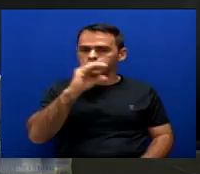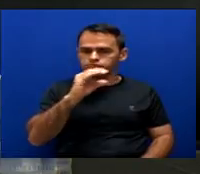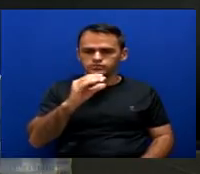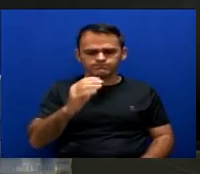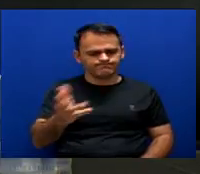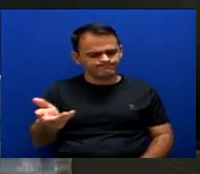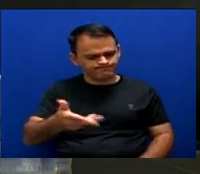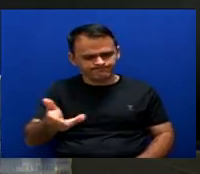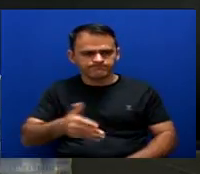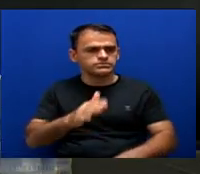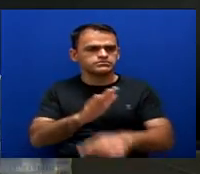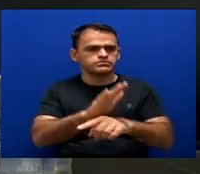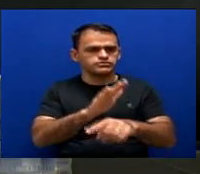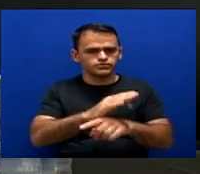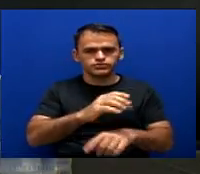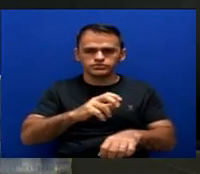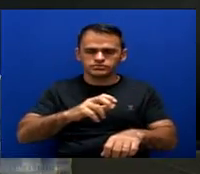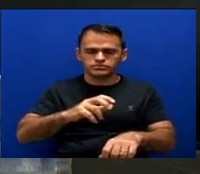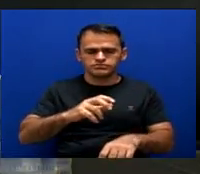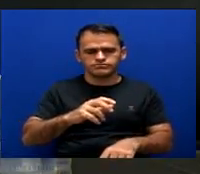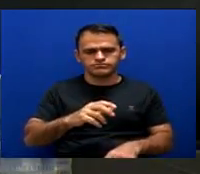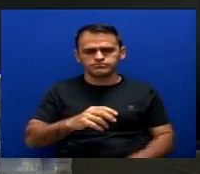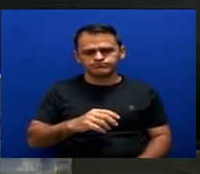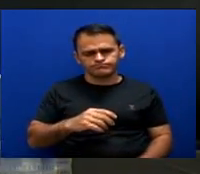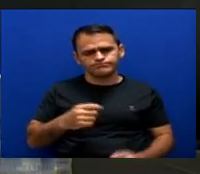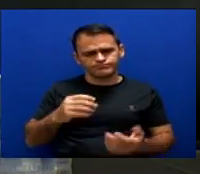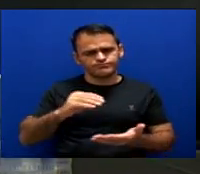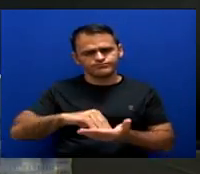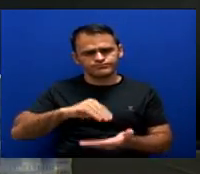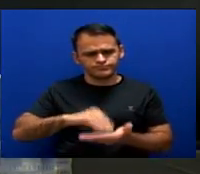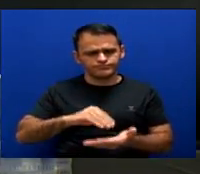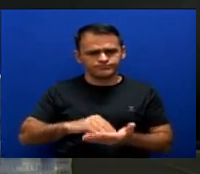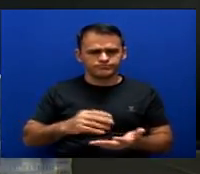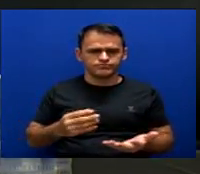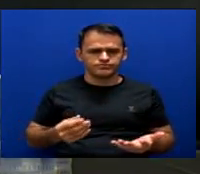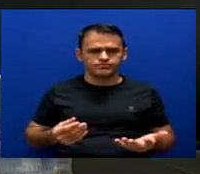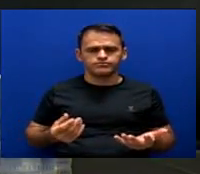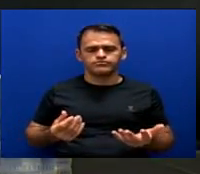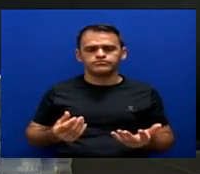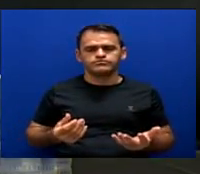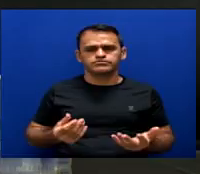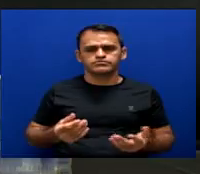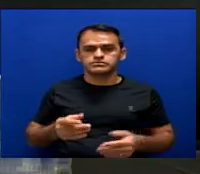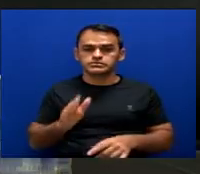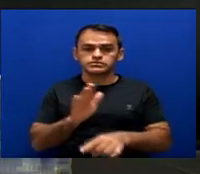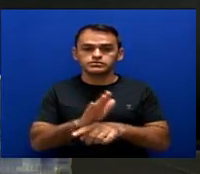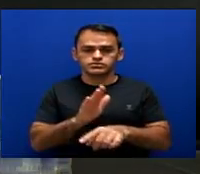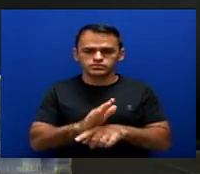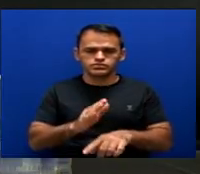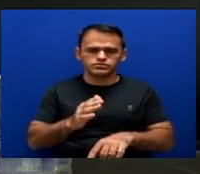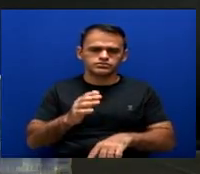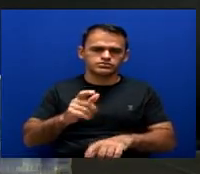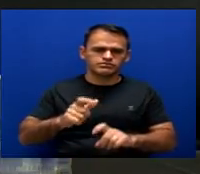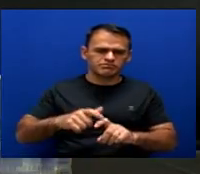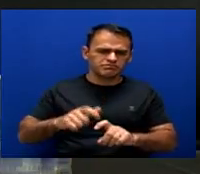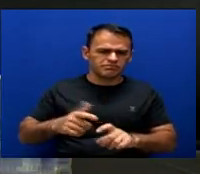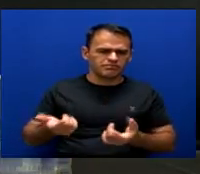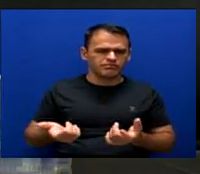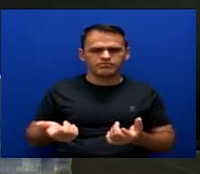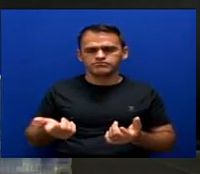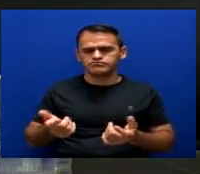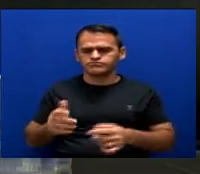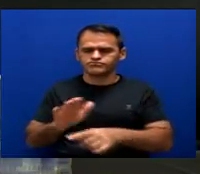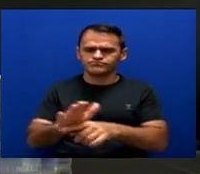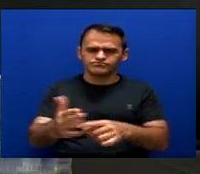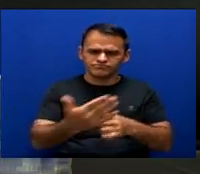de diga se de passagem então nós precisamos de ver o fluxo da urgência e trabalhar em rede trabalhar em rede